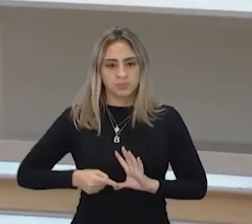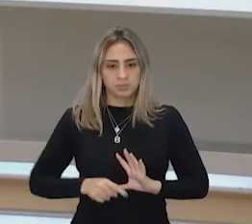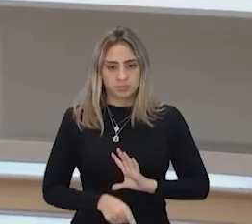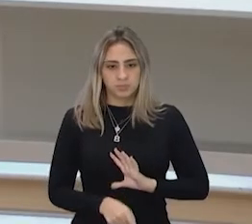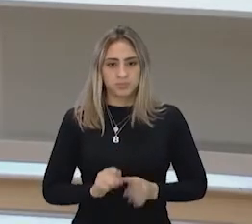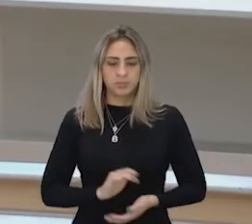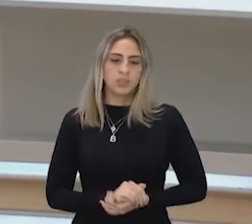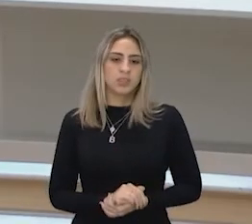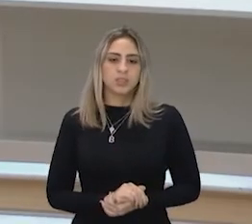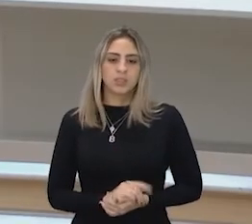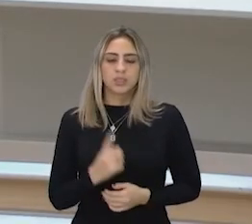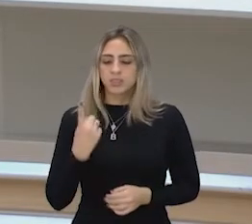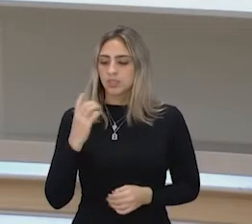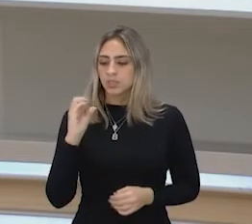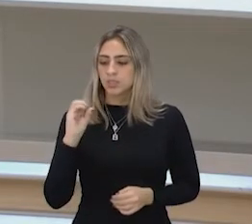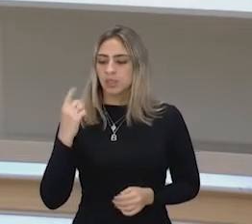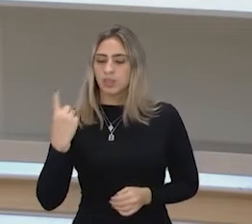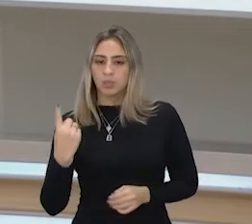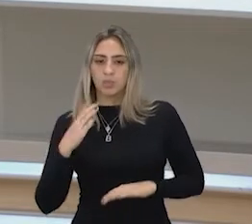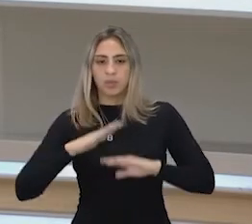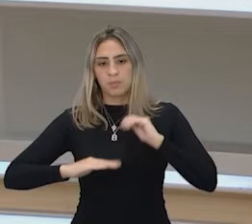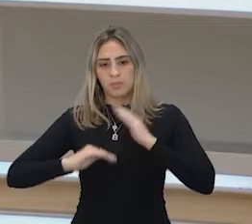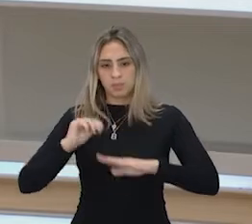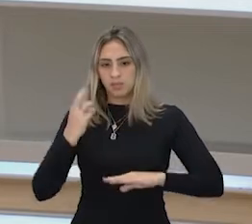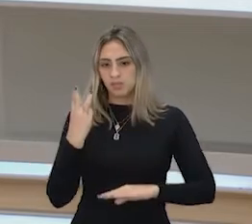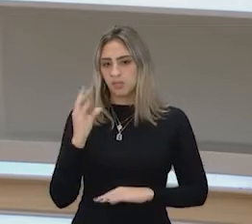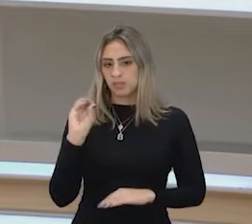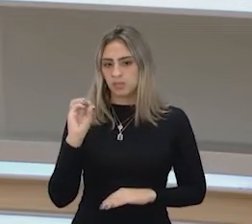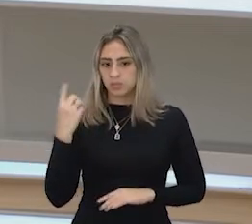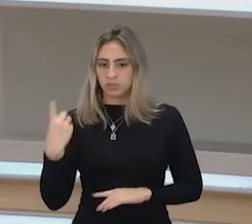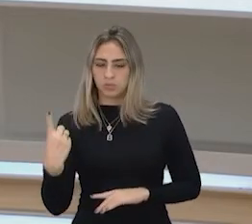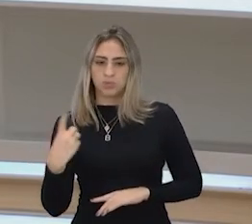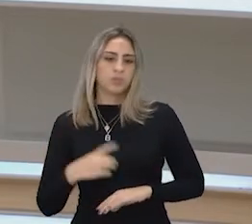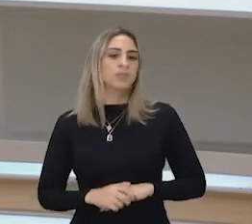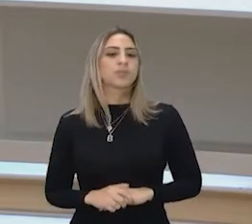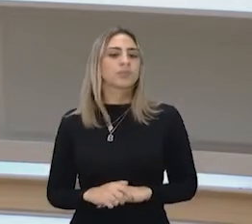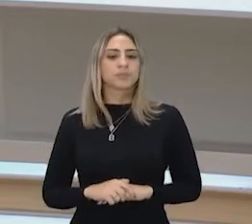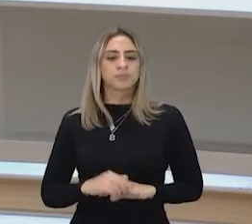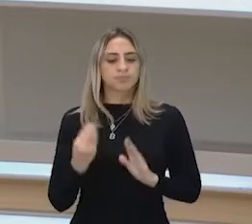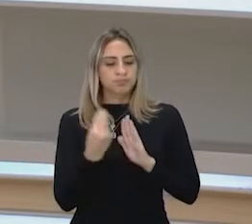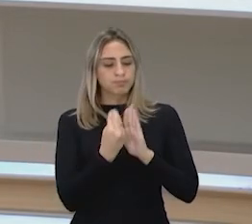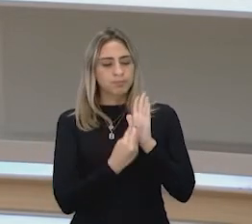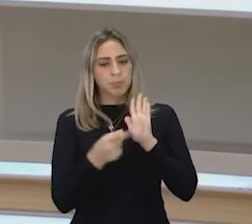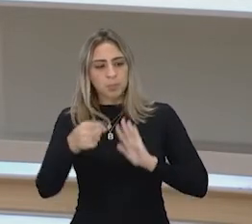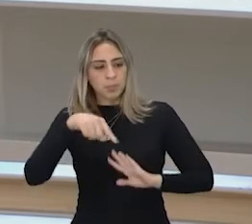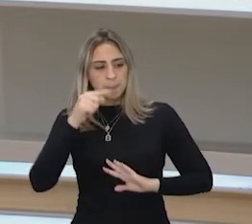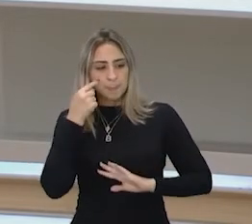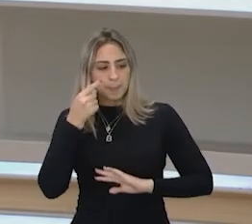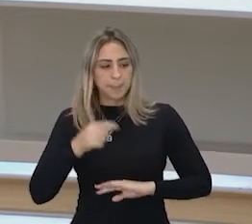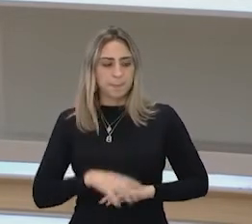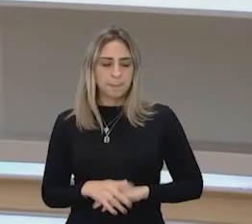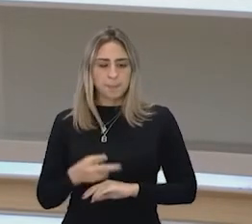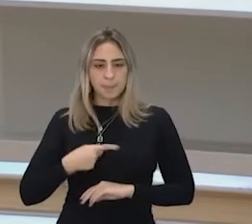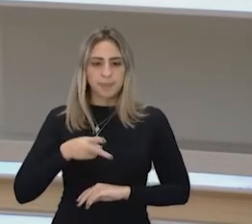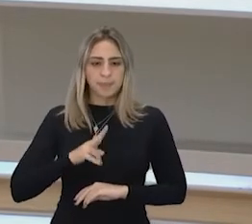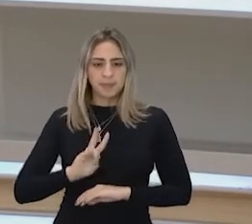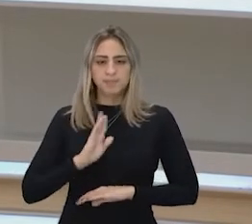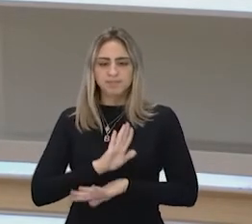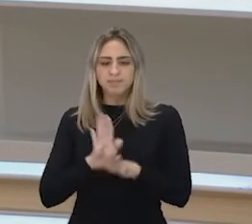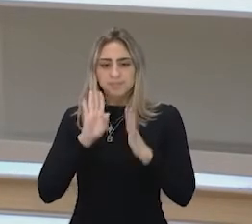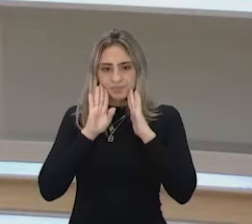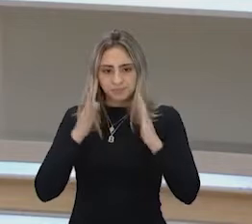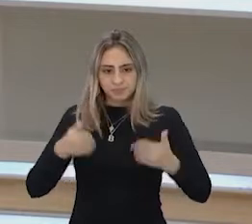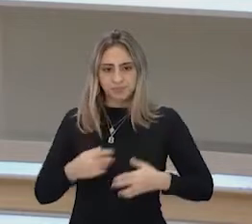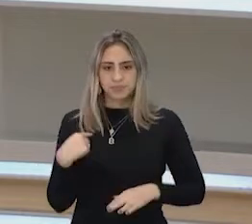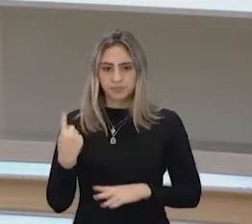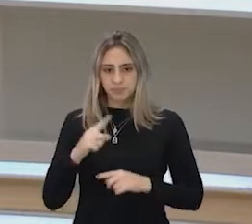aí é 101 e a habilidade 301, para título de registro. O que nós estamos, sem perder o nosso foco aí,